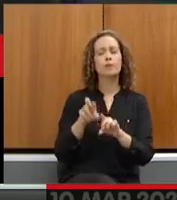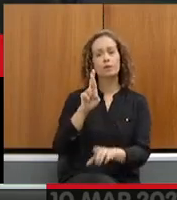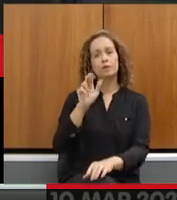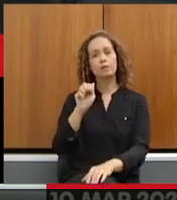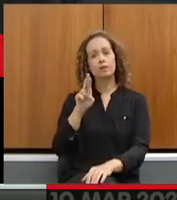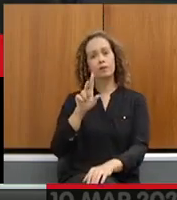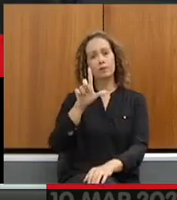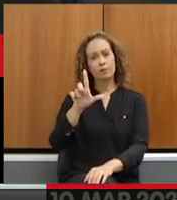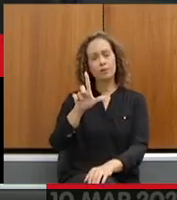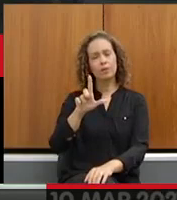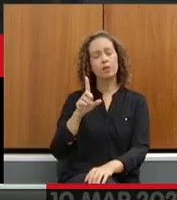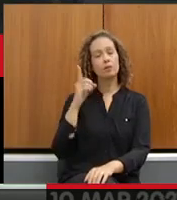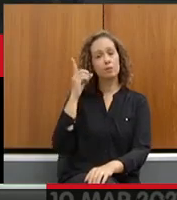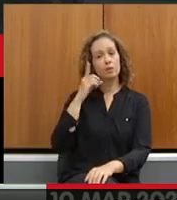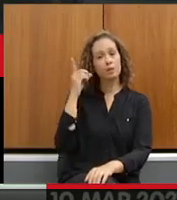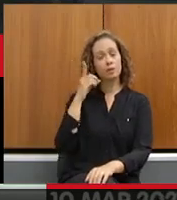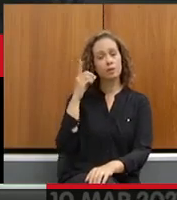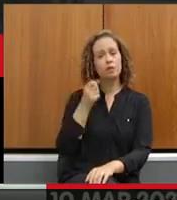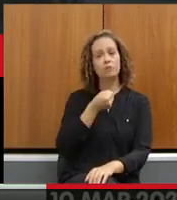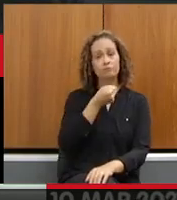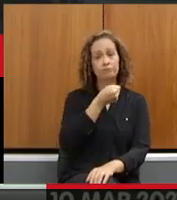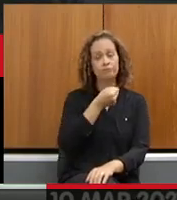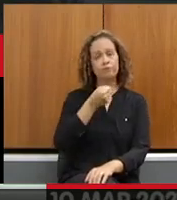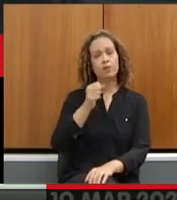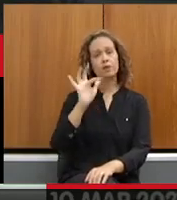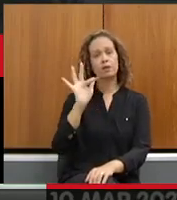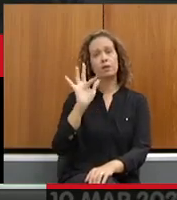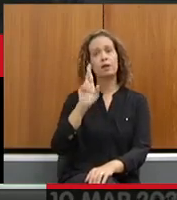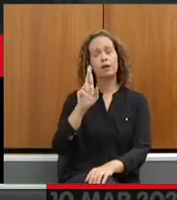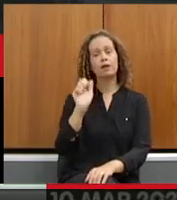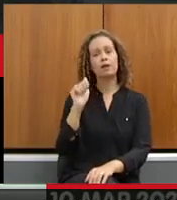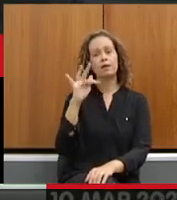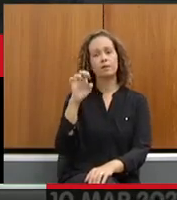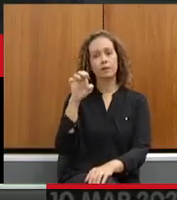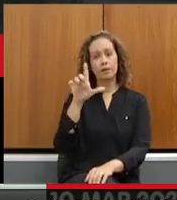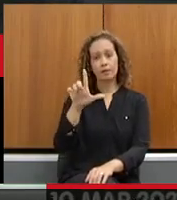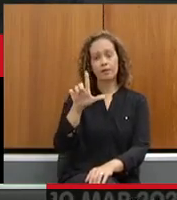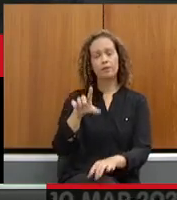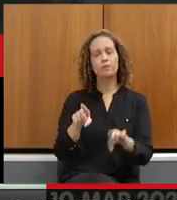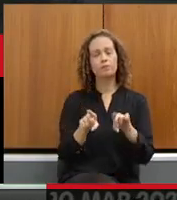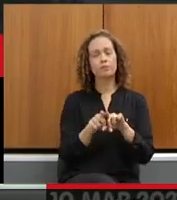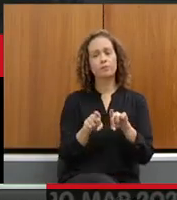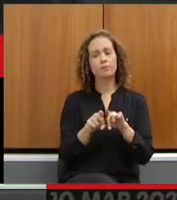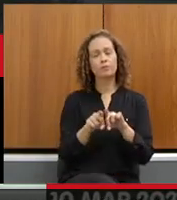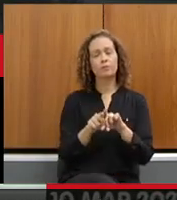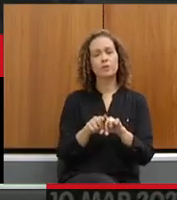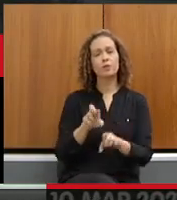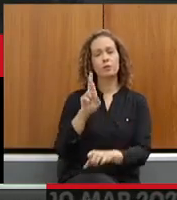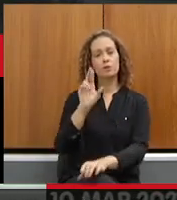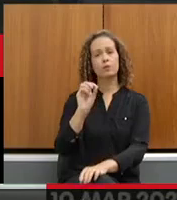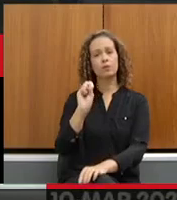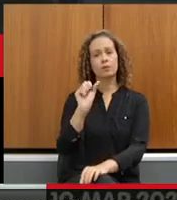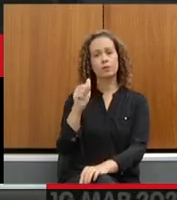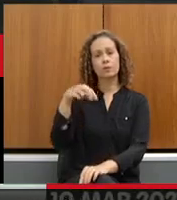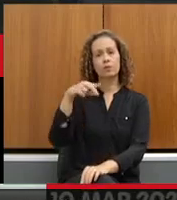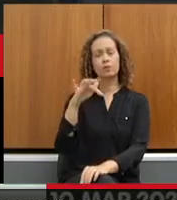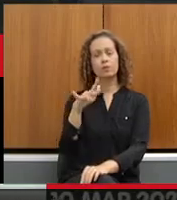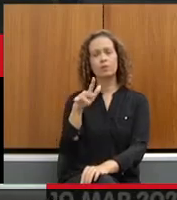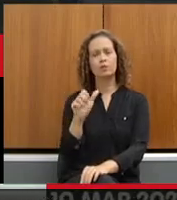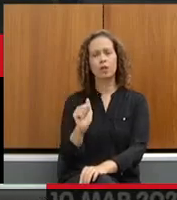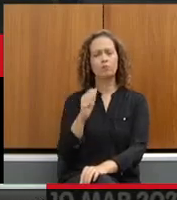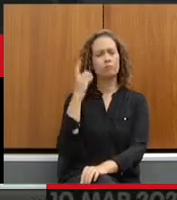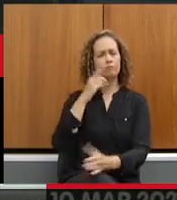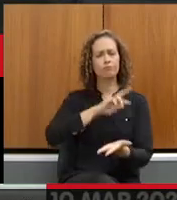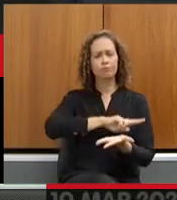Belém Deputado repórter Rafael Martins Deputado Noraldino Júnior deputada Rosângela Reis Deputado sargento